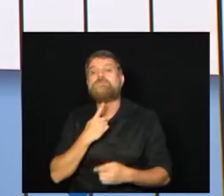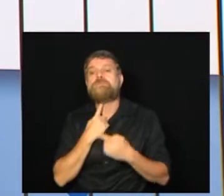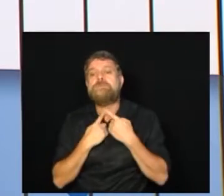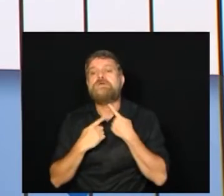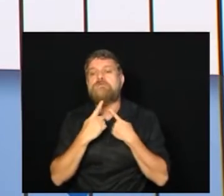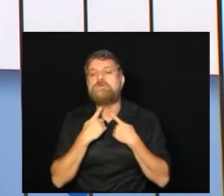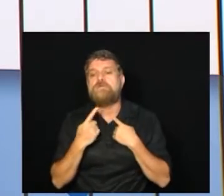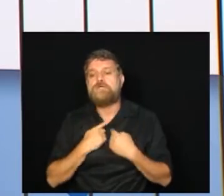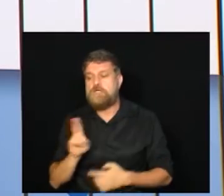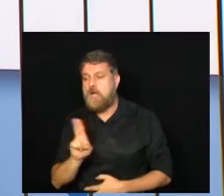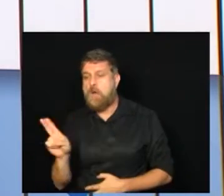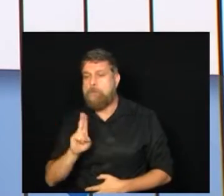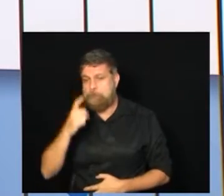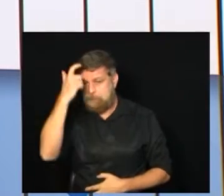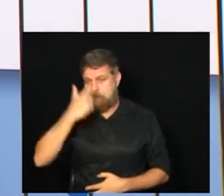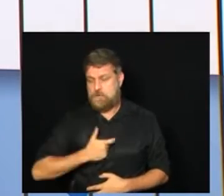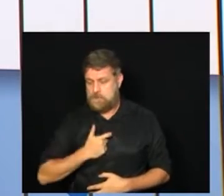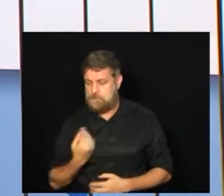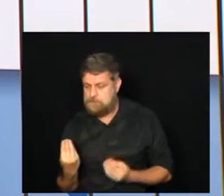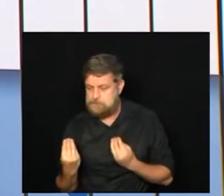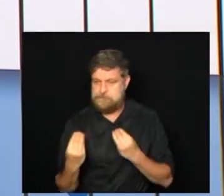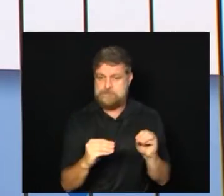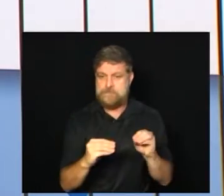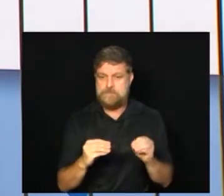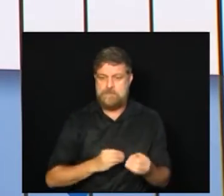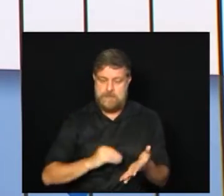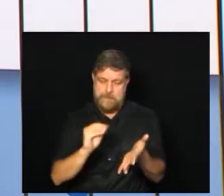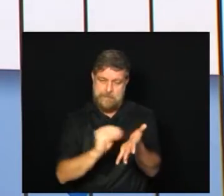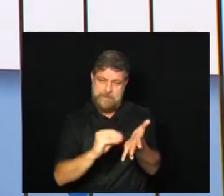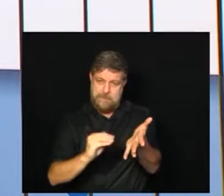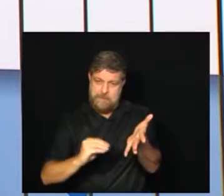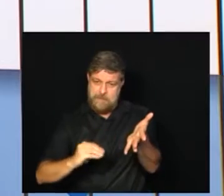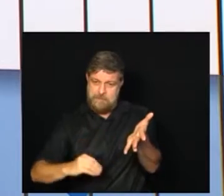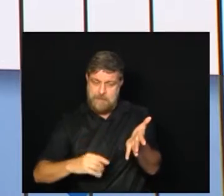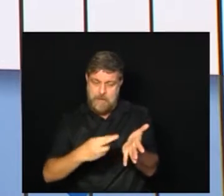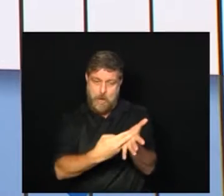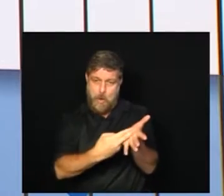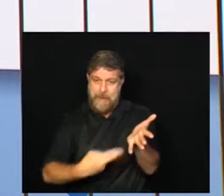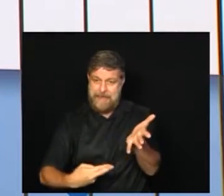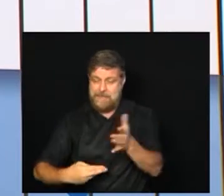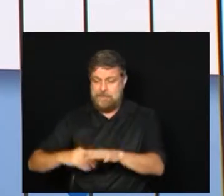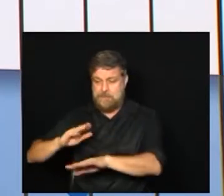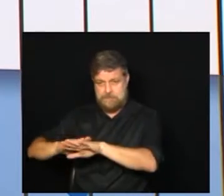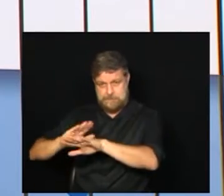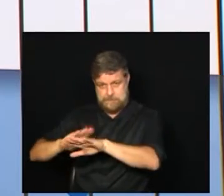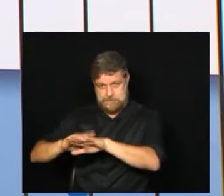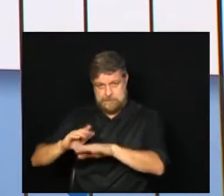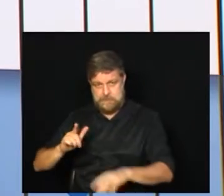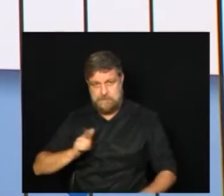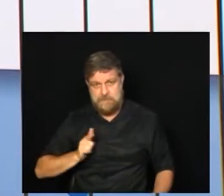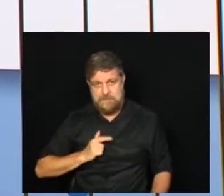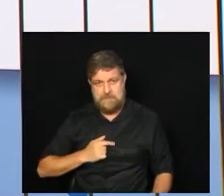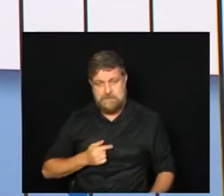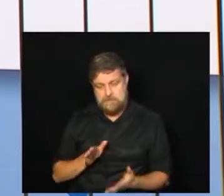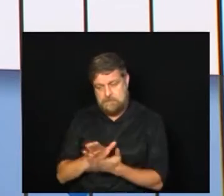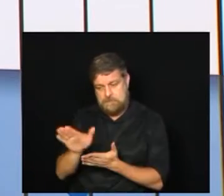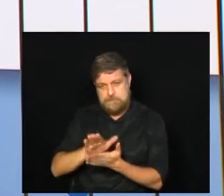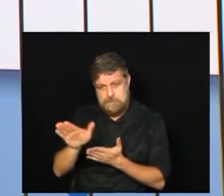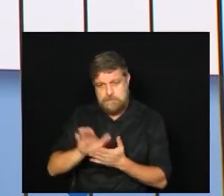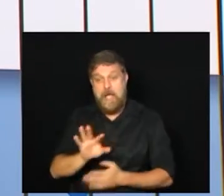na inclusão do nome social mediante o preenchimento e assinatura de um requerimento próprio que deverá ser disponibilizado